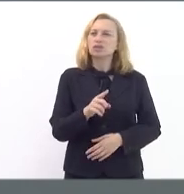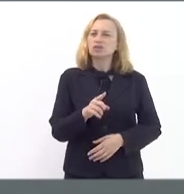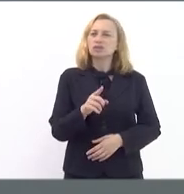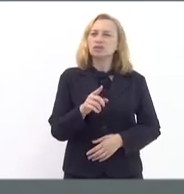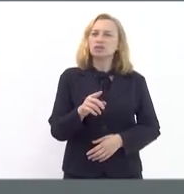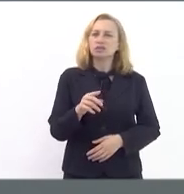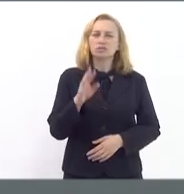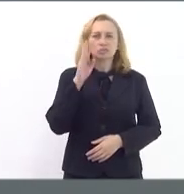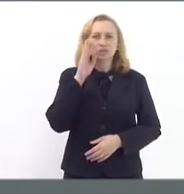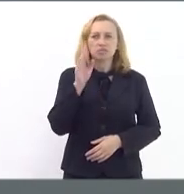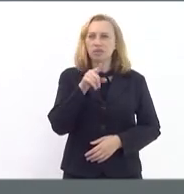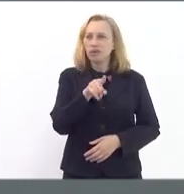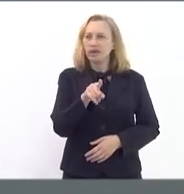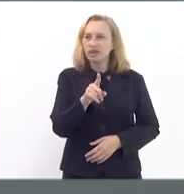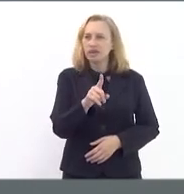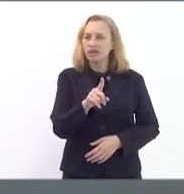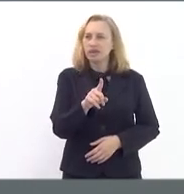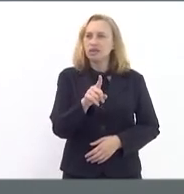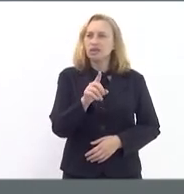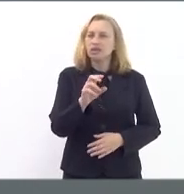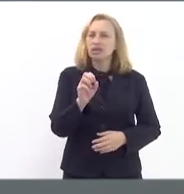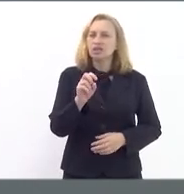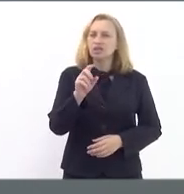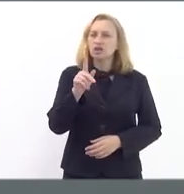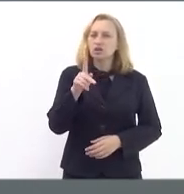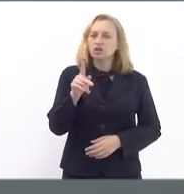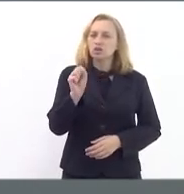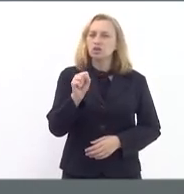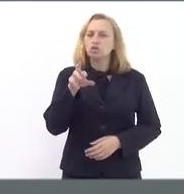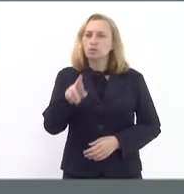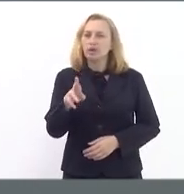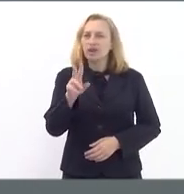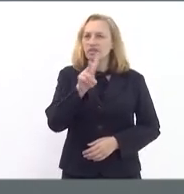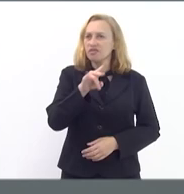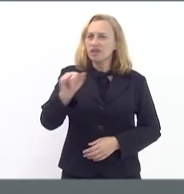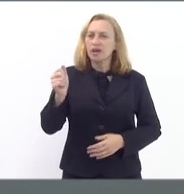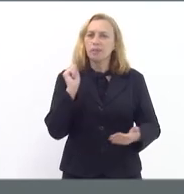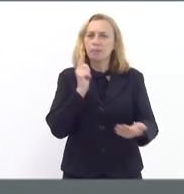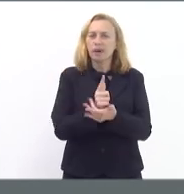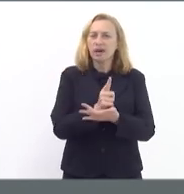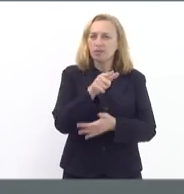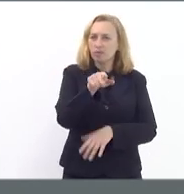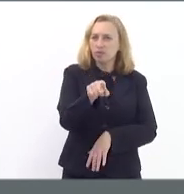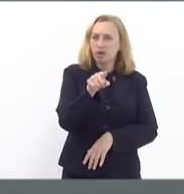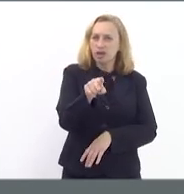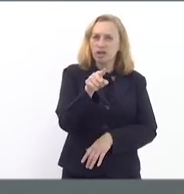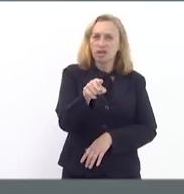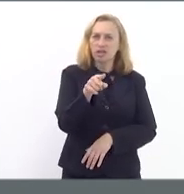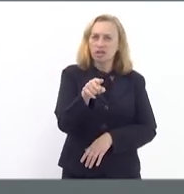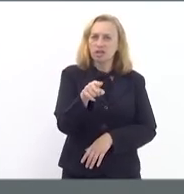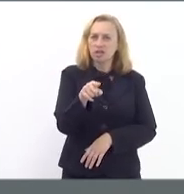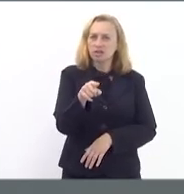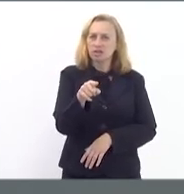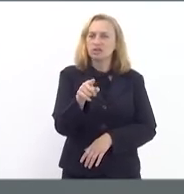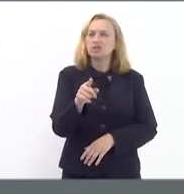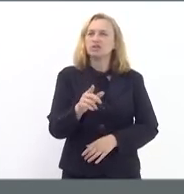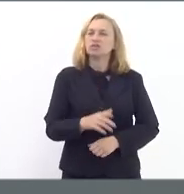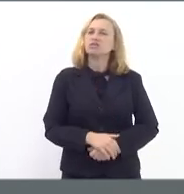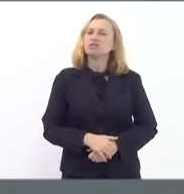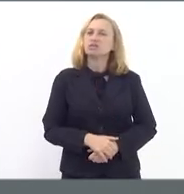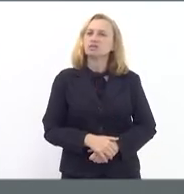específico não Essa dupla específica da SuperVia é pago por Ele para confundir a vazão de linha da